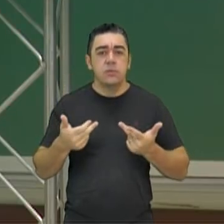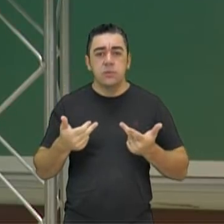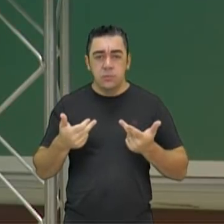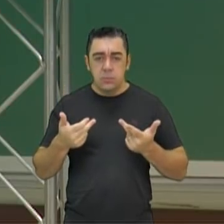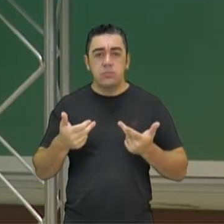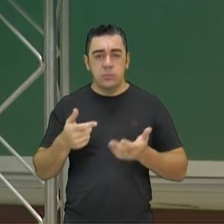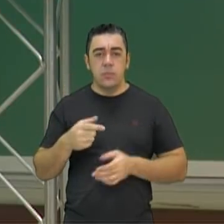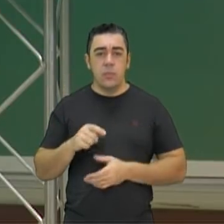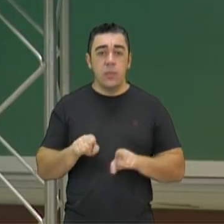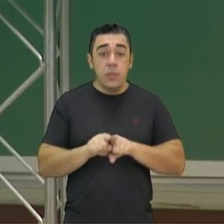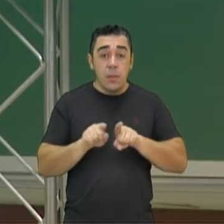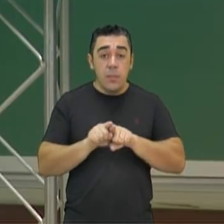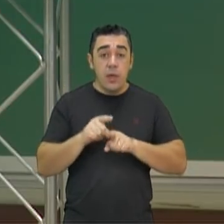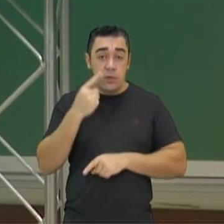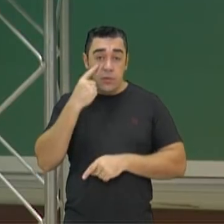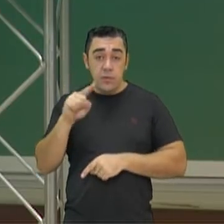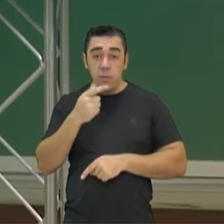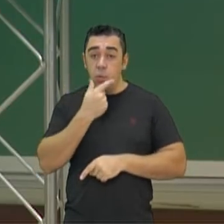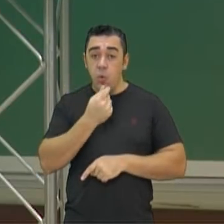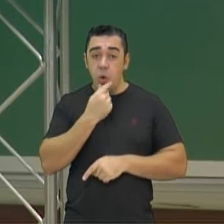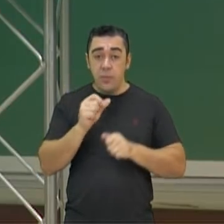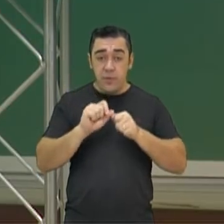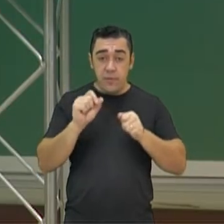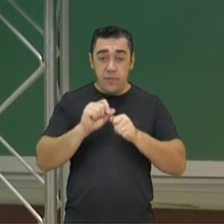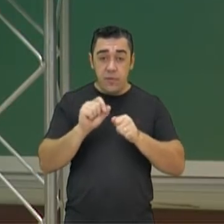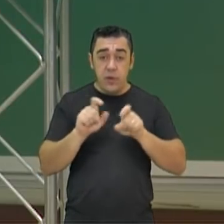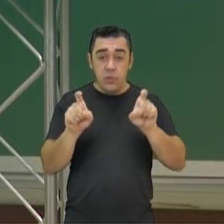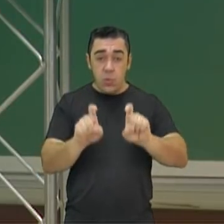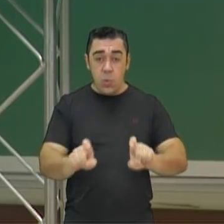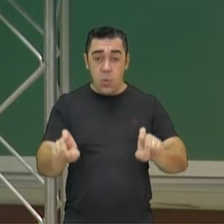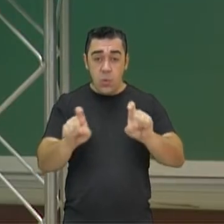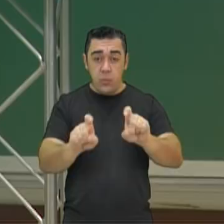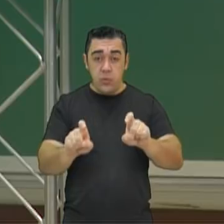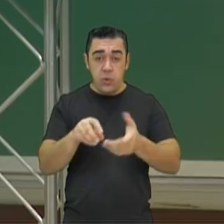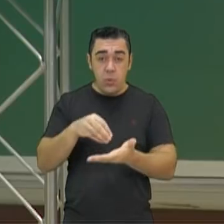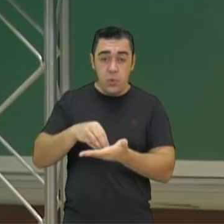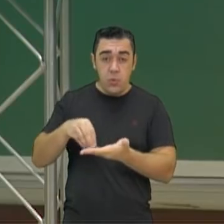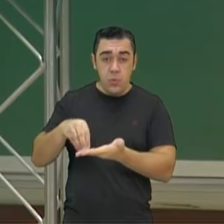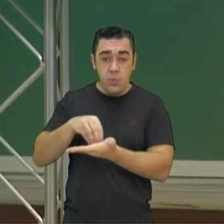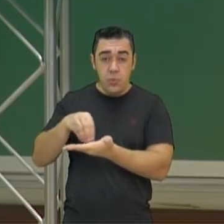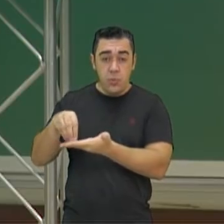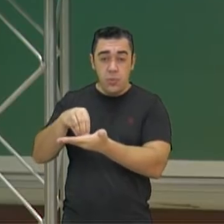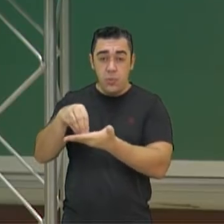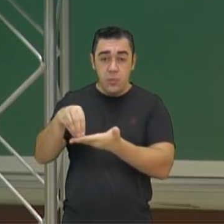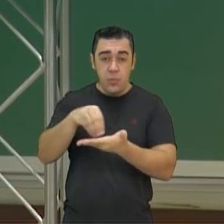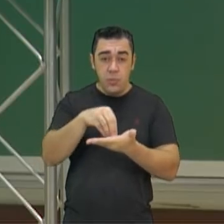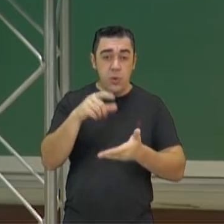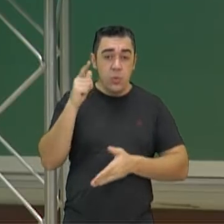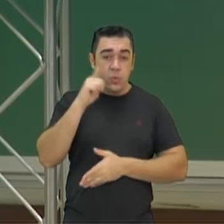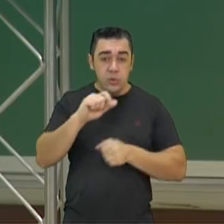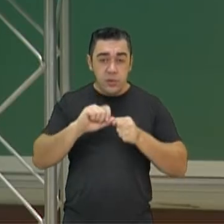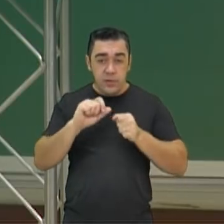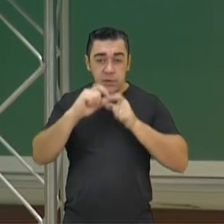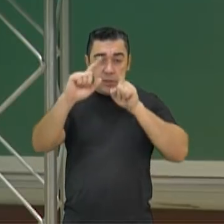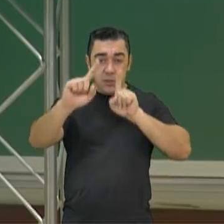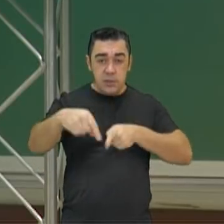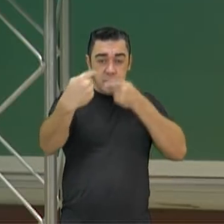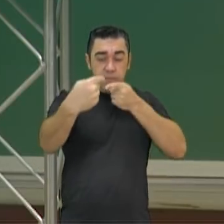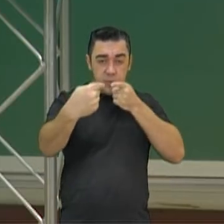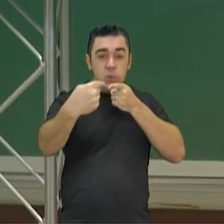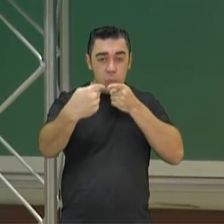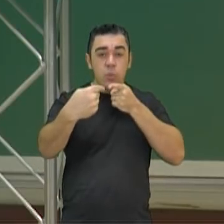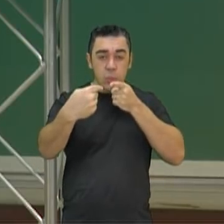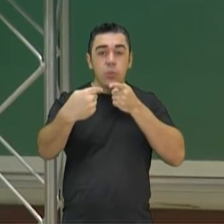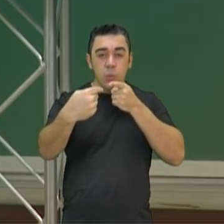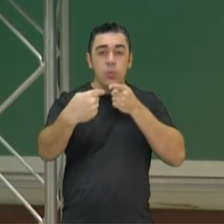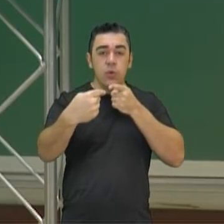O computador lá que o húngaro inventou para jogar, para conseguir ter um desafiante, né? Então ele já fez